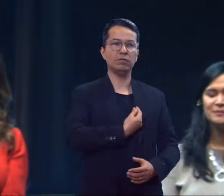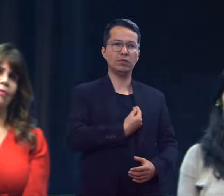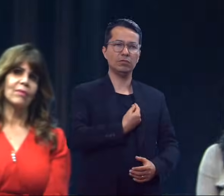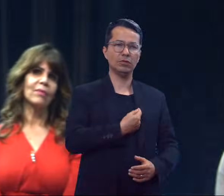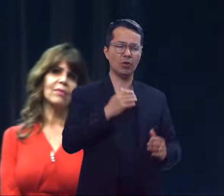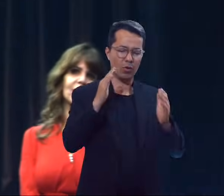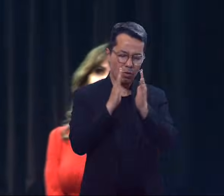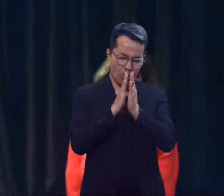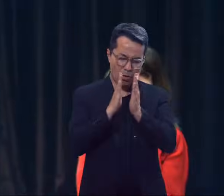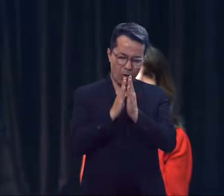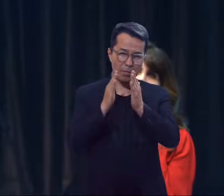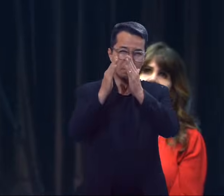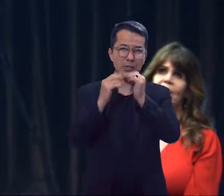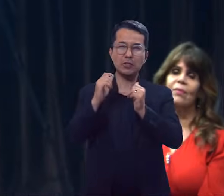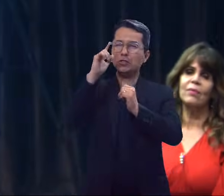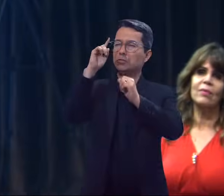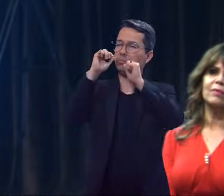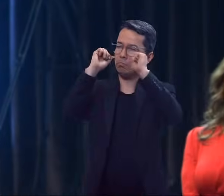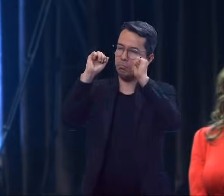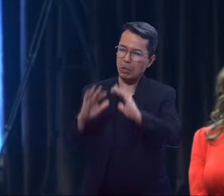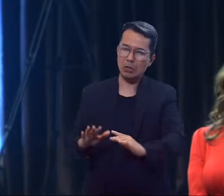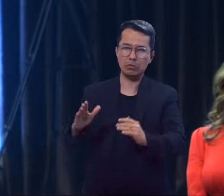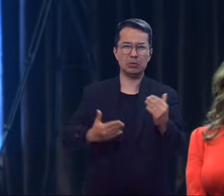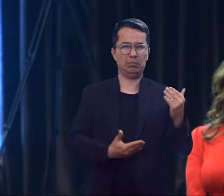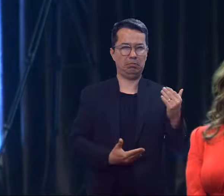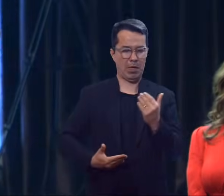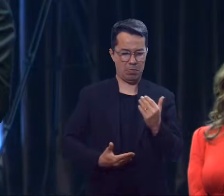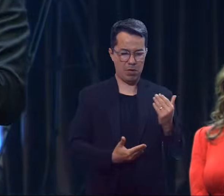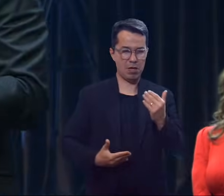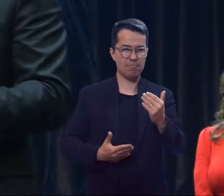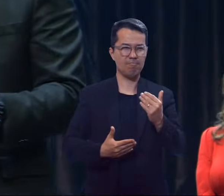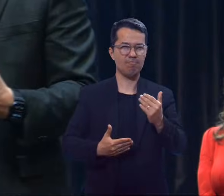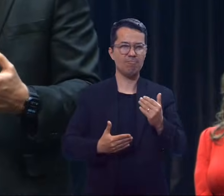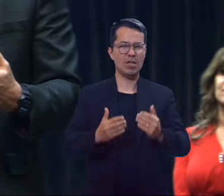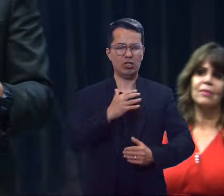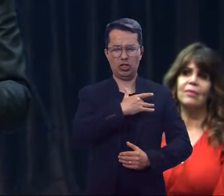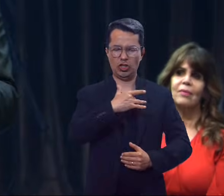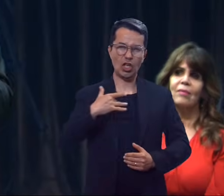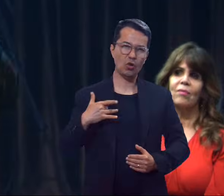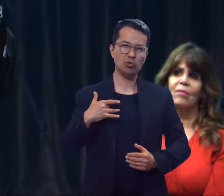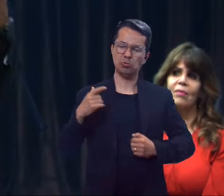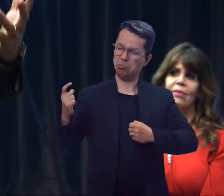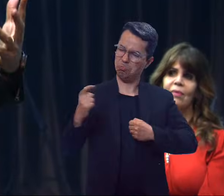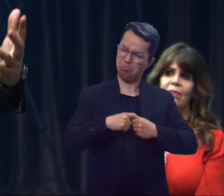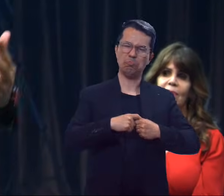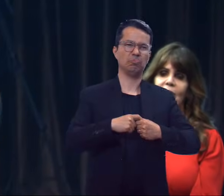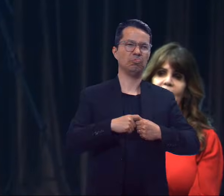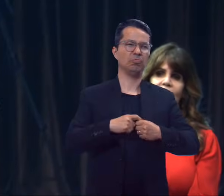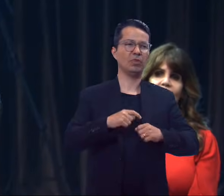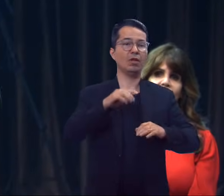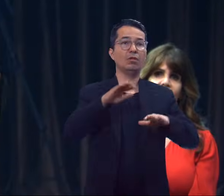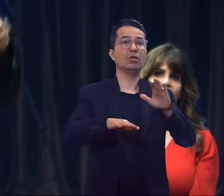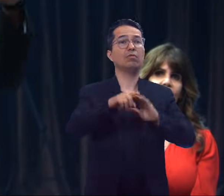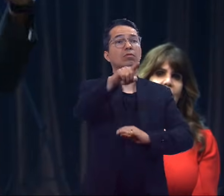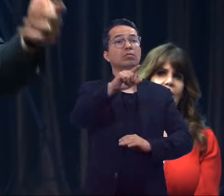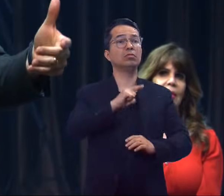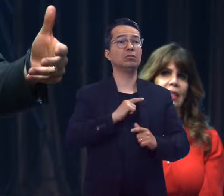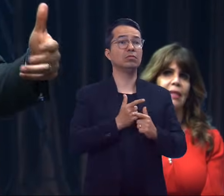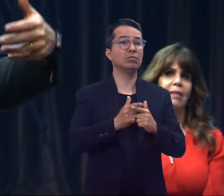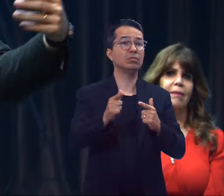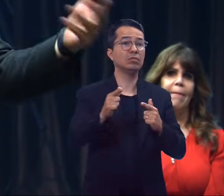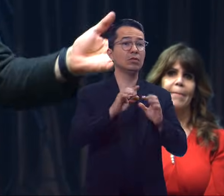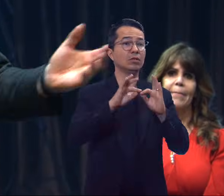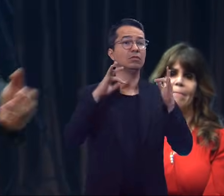graça. Talvez você trouxe uma demanda especial, né? Na tua família está acontecendo algo, você